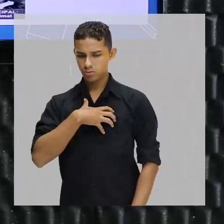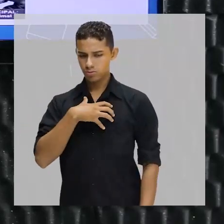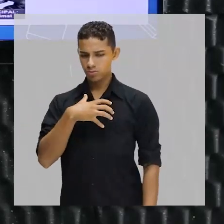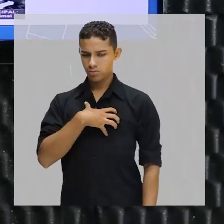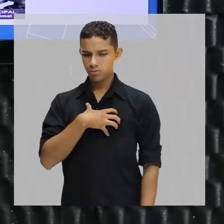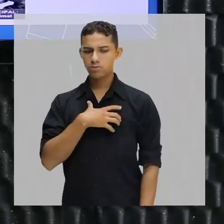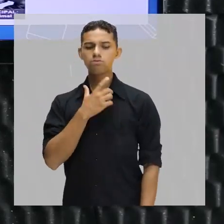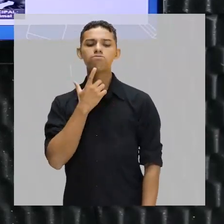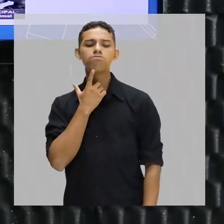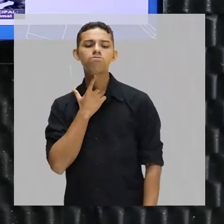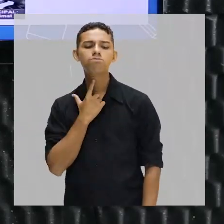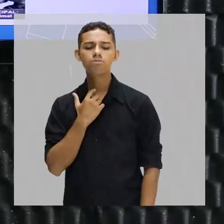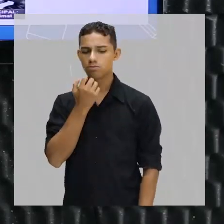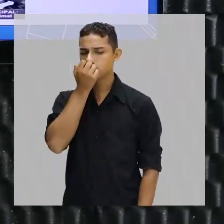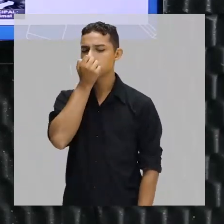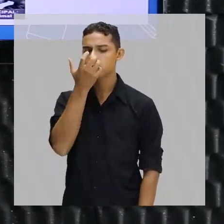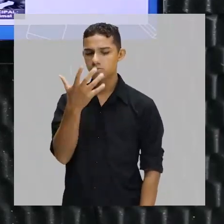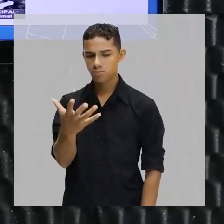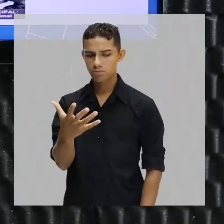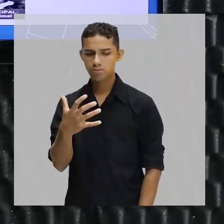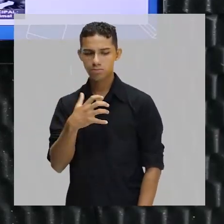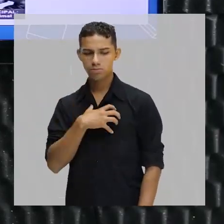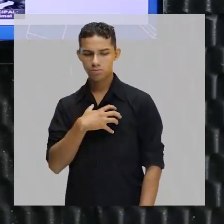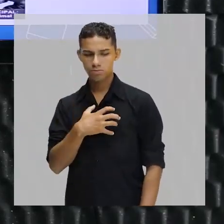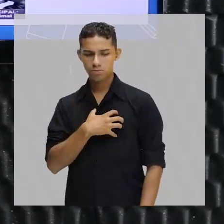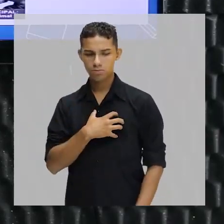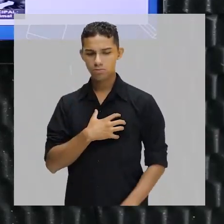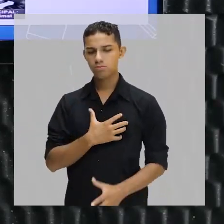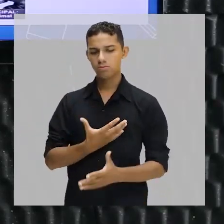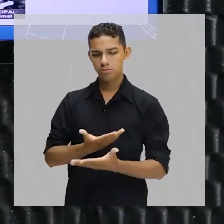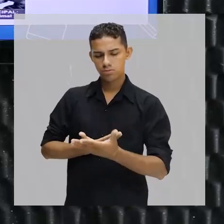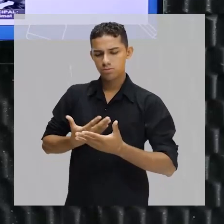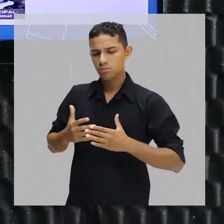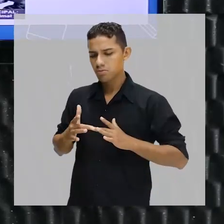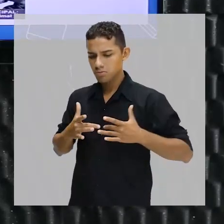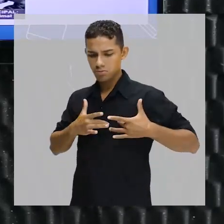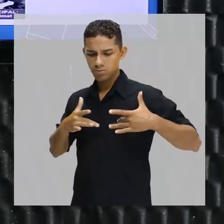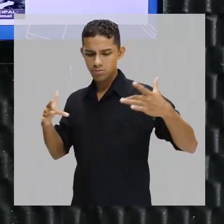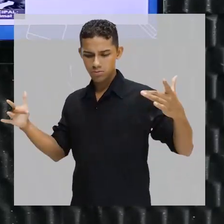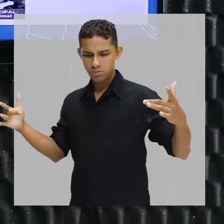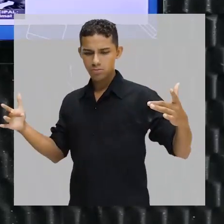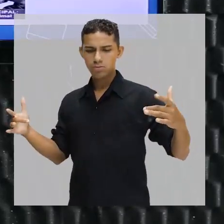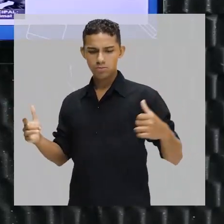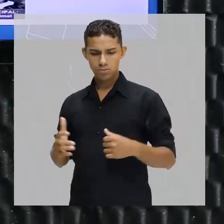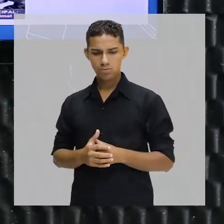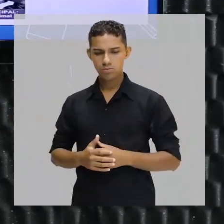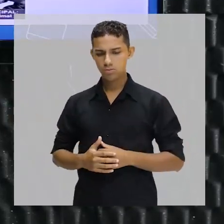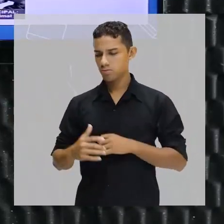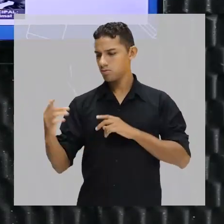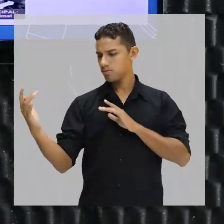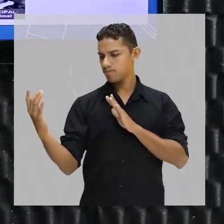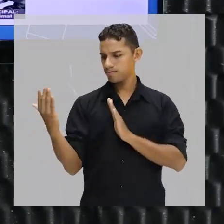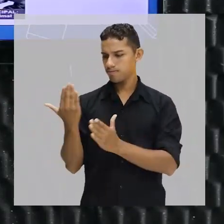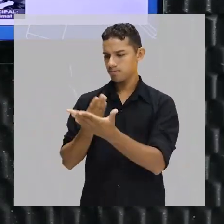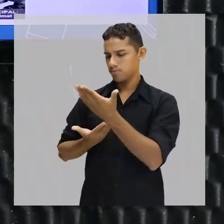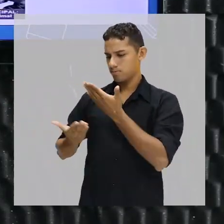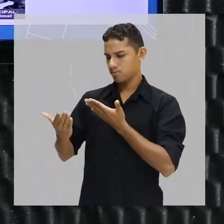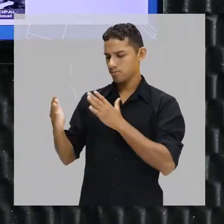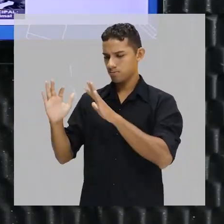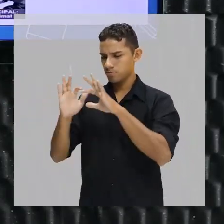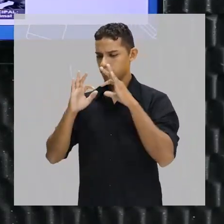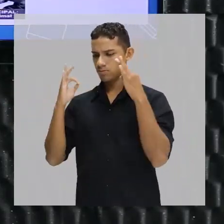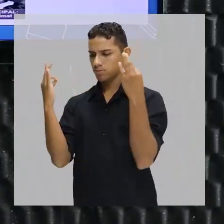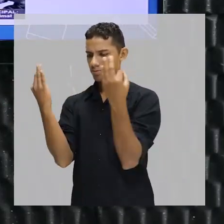alguém a desejar o bem, sentimento de dedicação absoluta, sentimento de afeto ditados por laços de